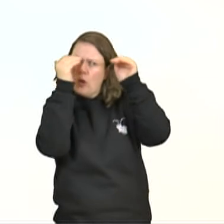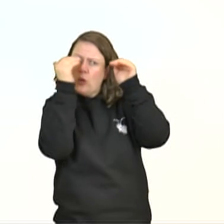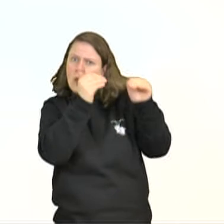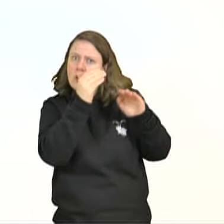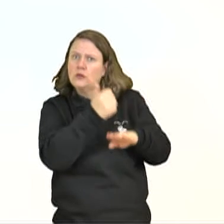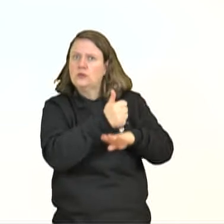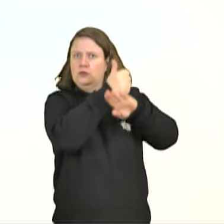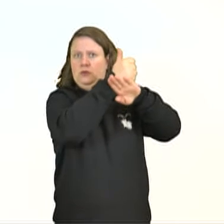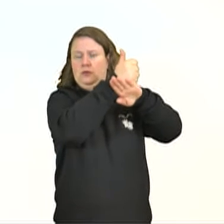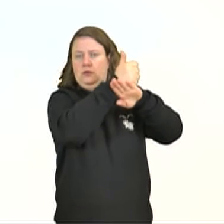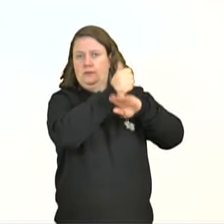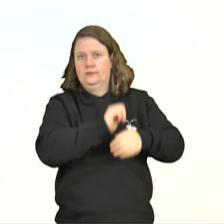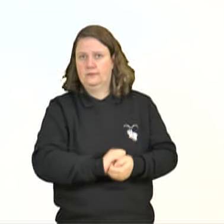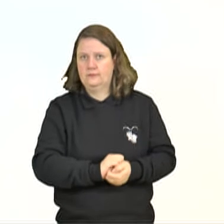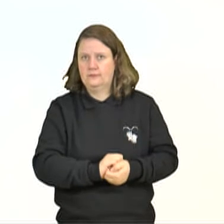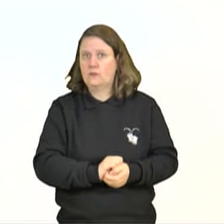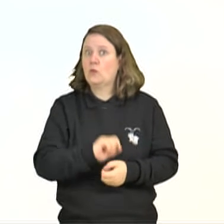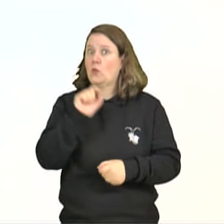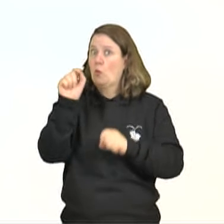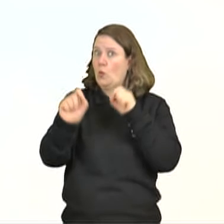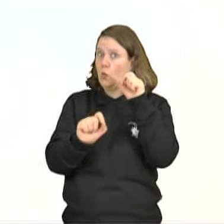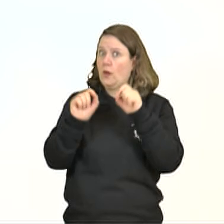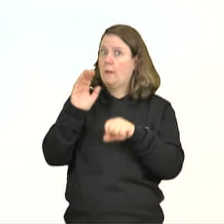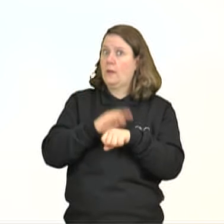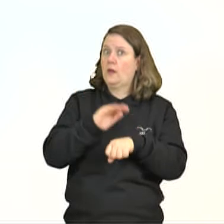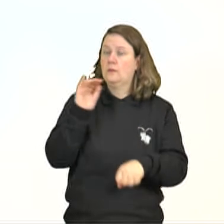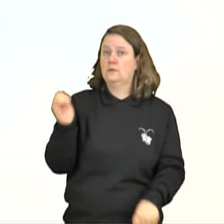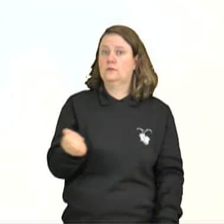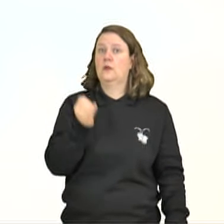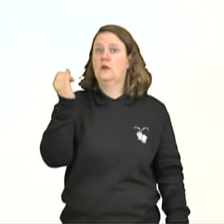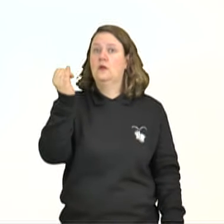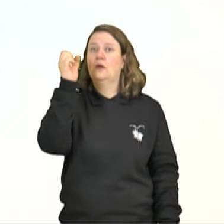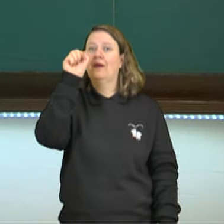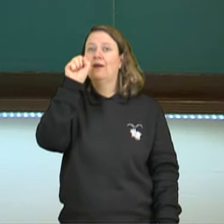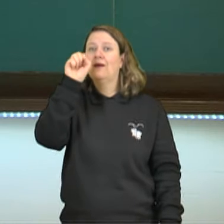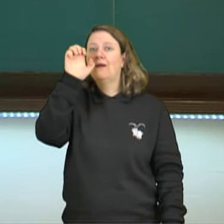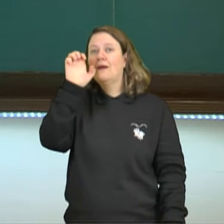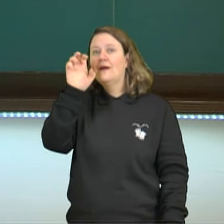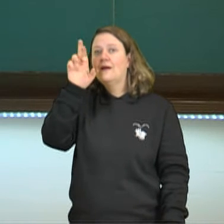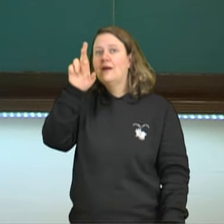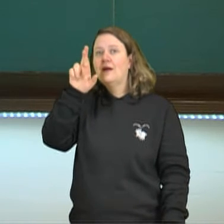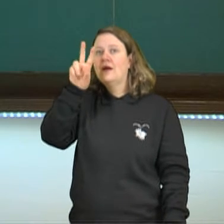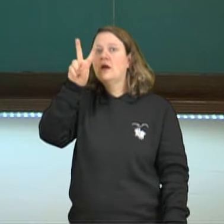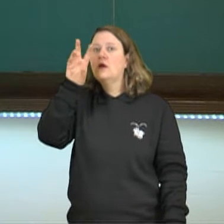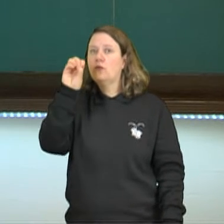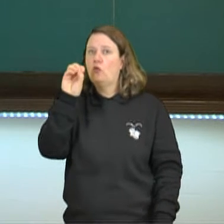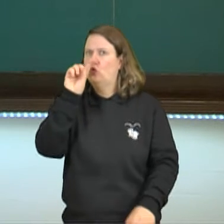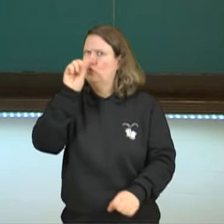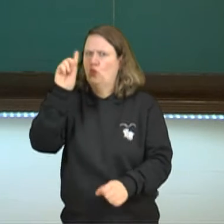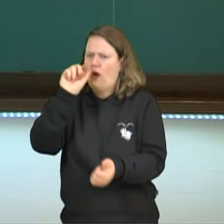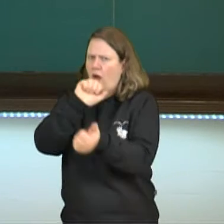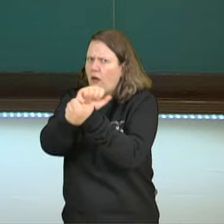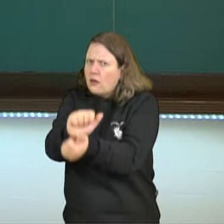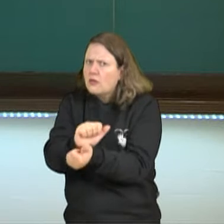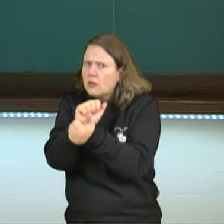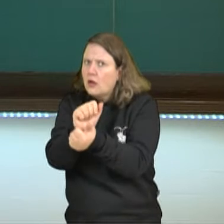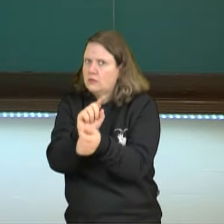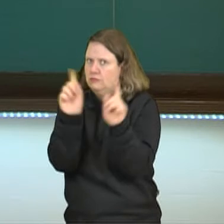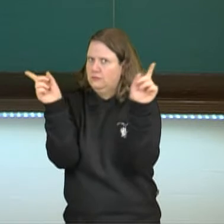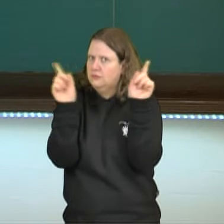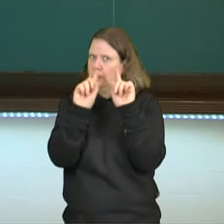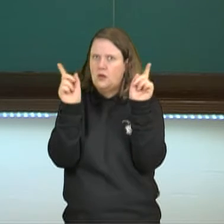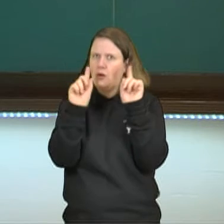senhor. Detalhe importante: servo não é escravo, tá? O servo ele não era